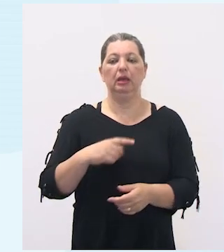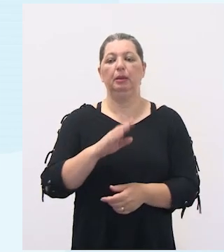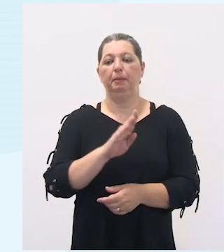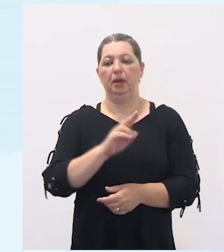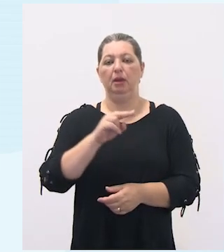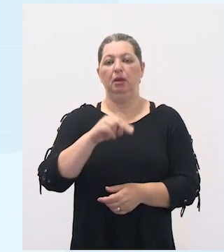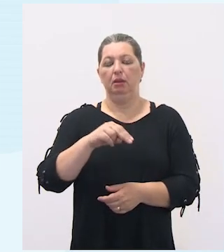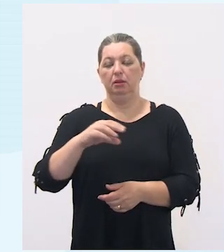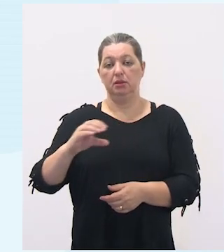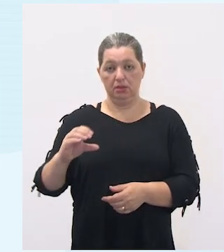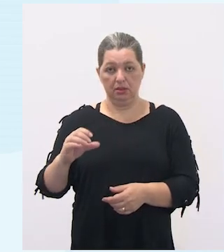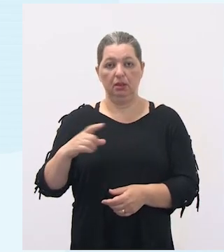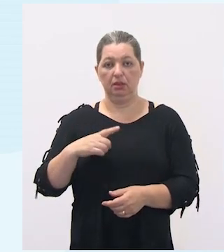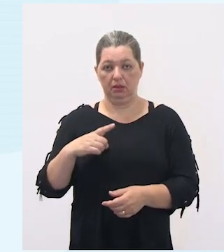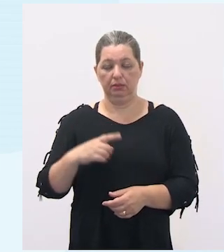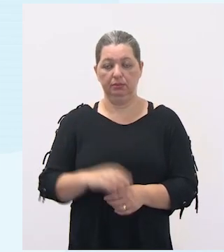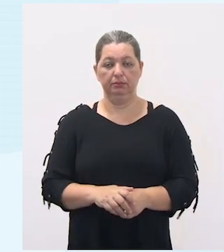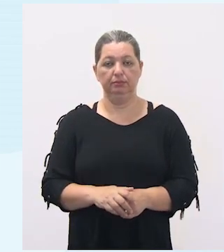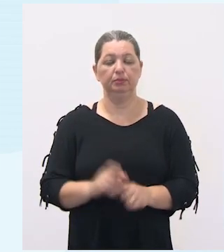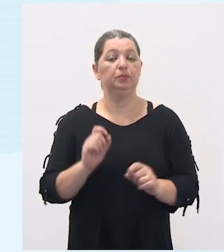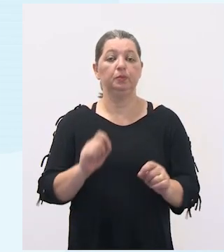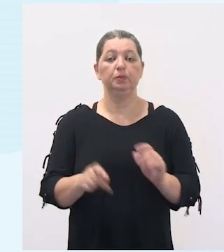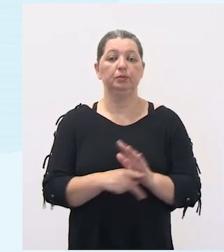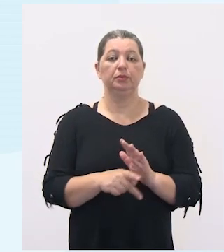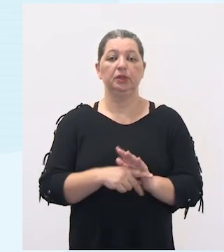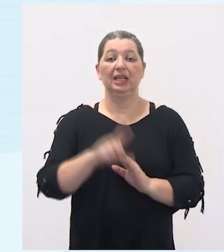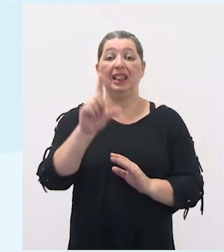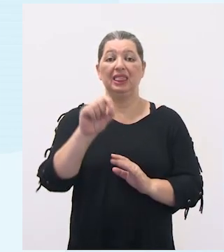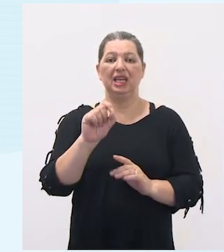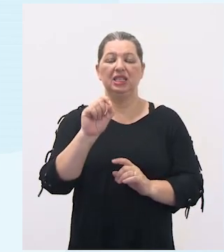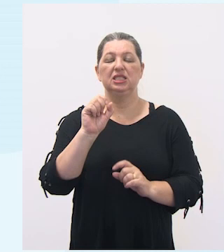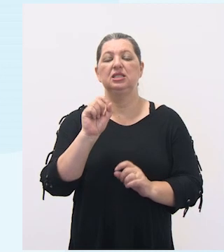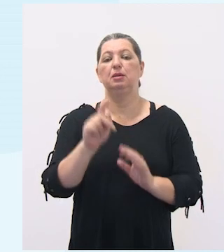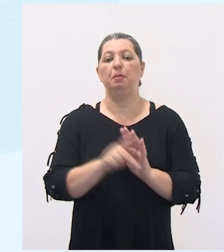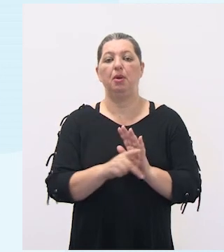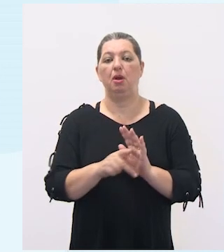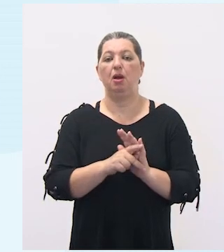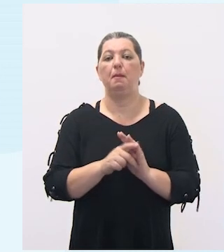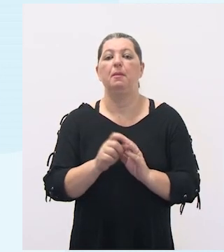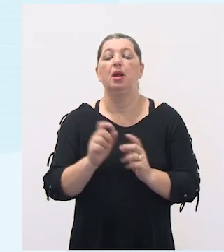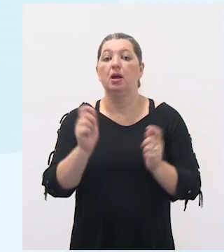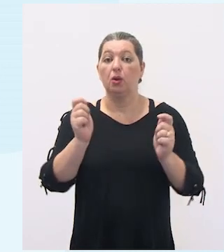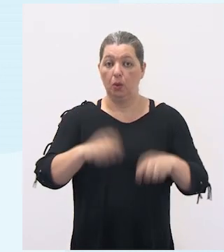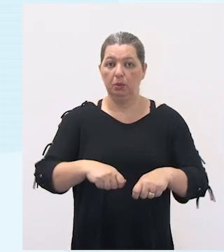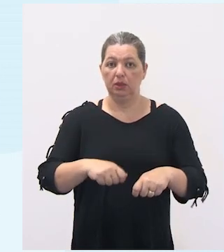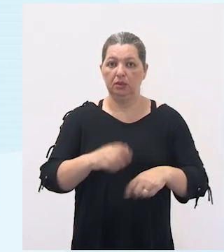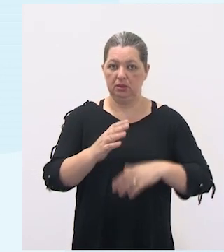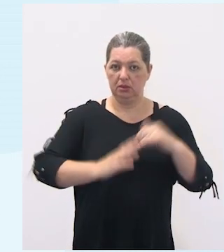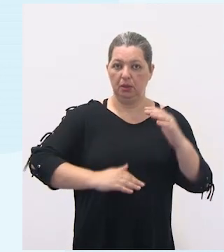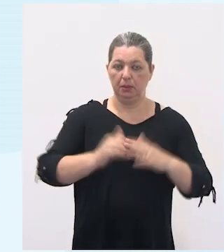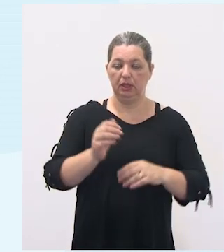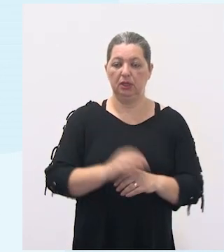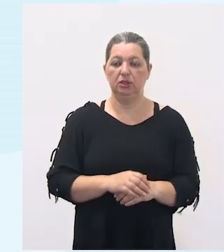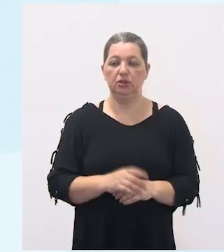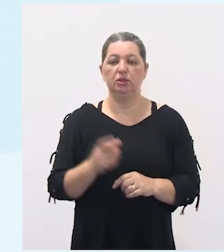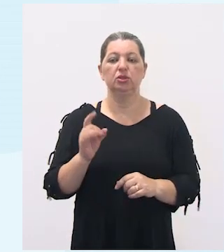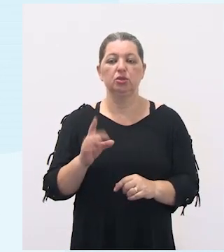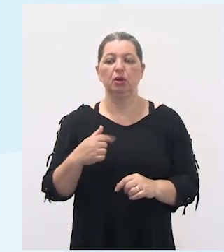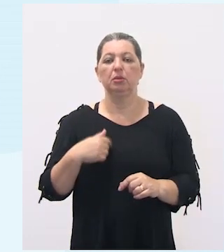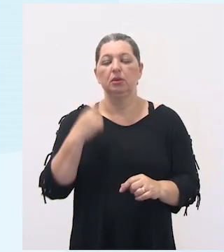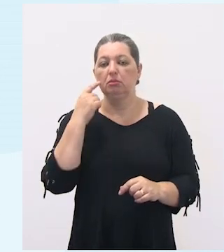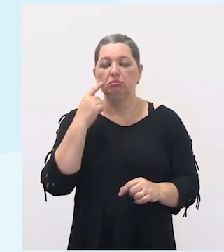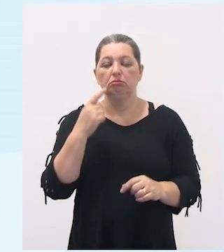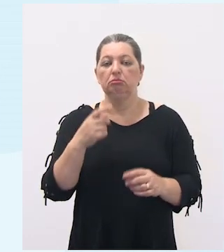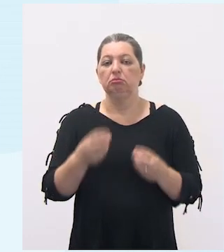temos a BNCC. A BNCC olha para as 10 competências. A matriz de referência, ela só olha para o eixo cognitivo que se diz